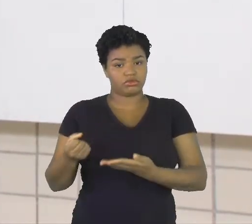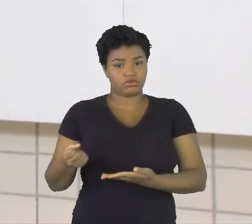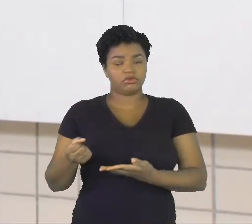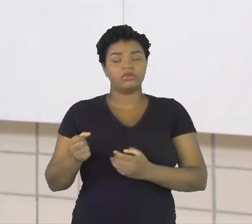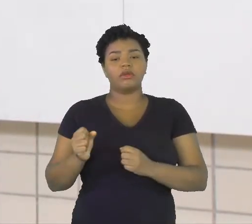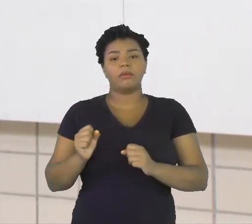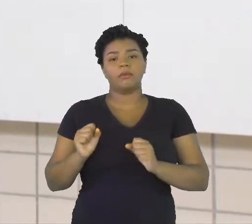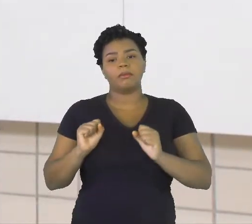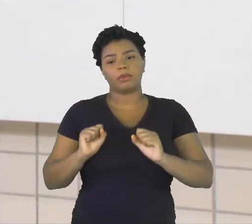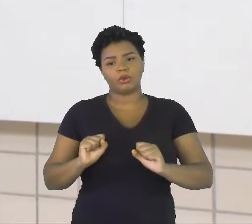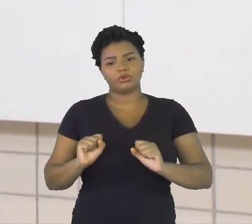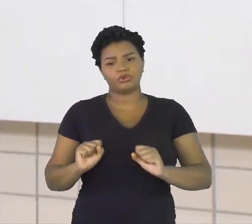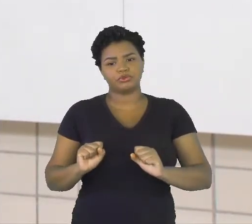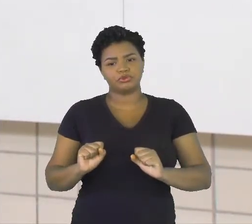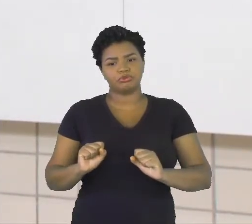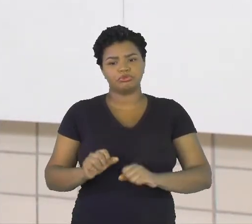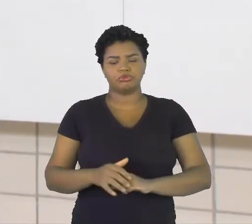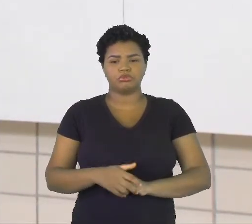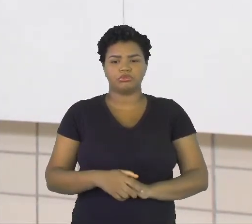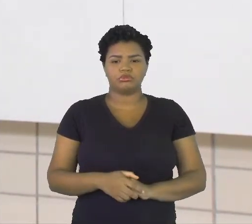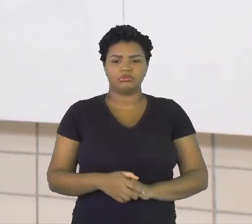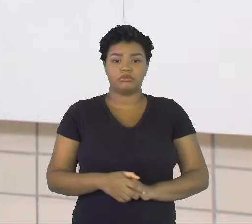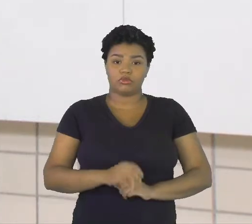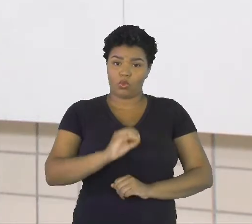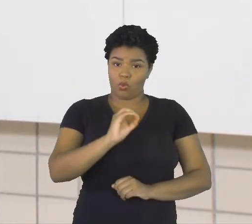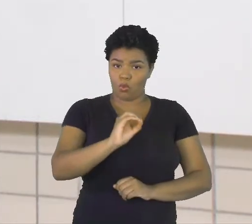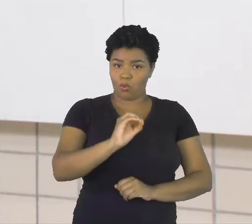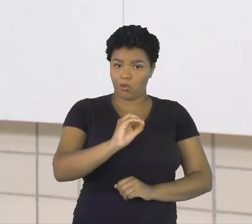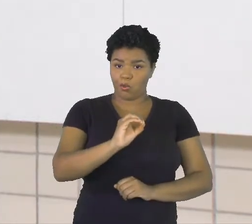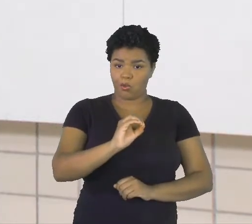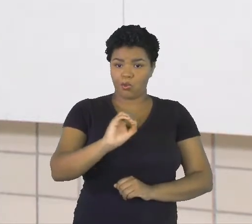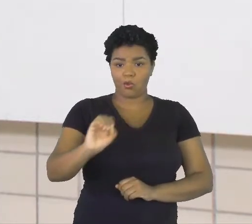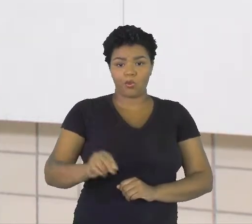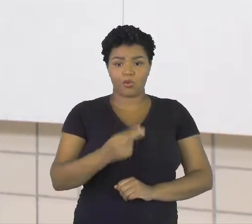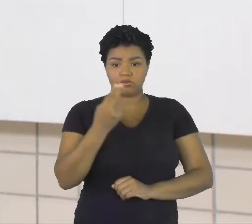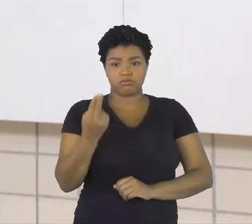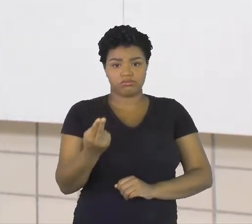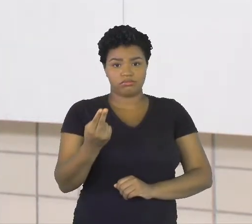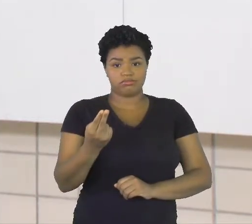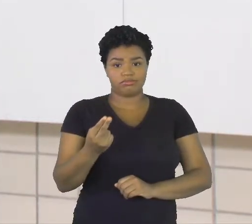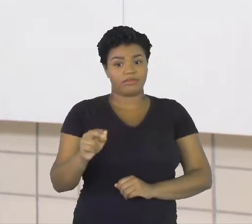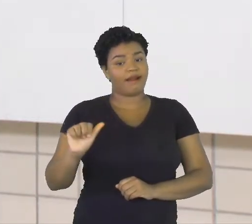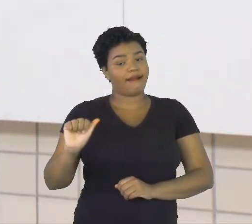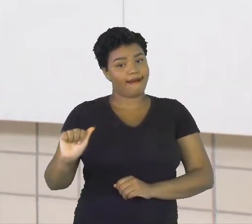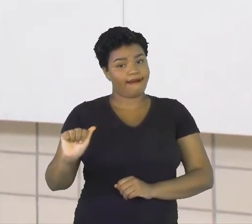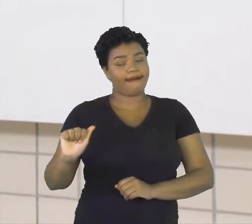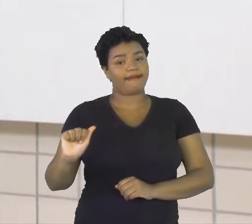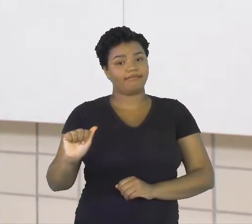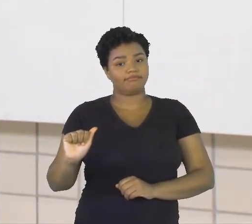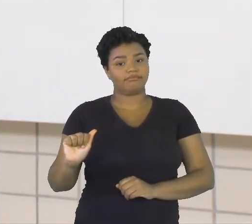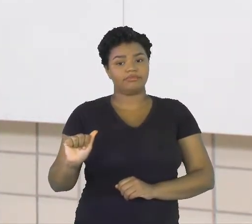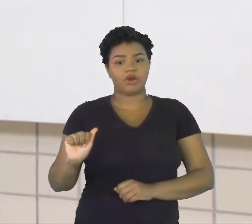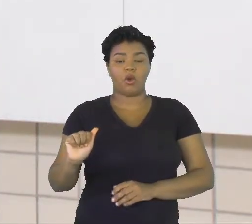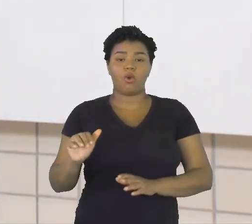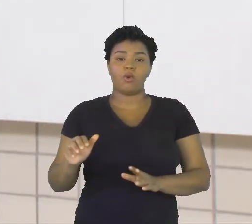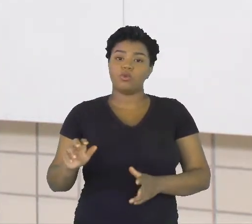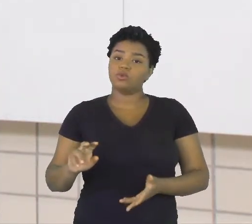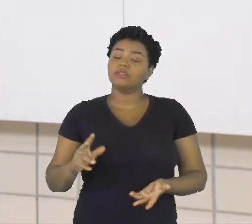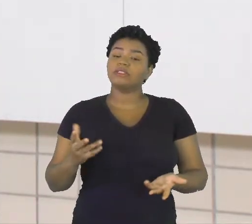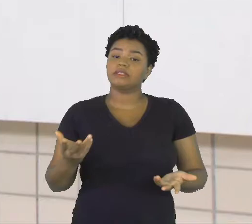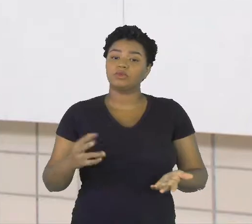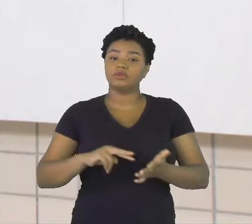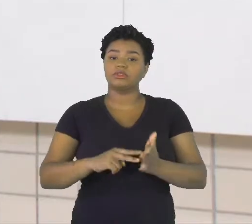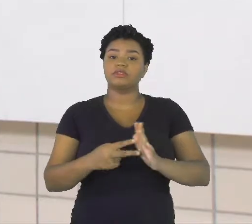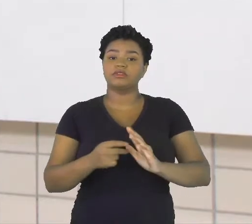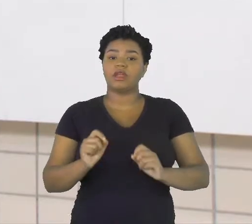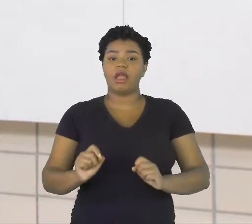ser tanto o ou a estudante, ou seja, ele é comum para os